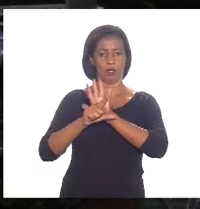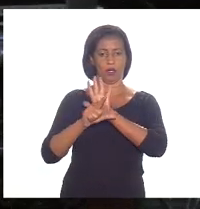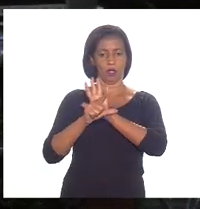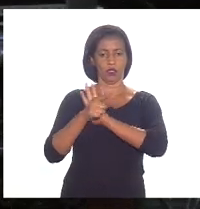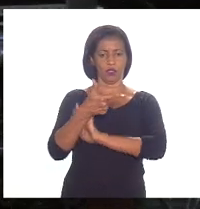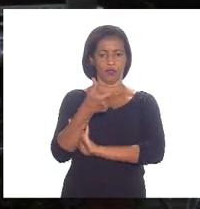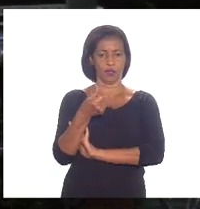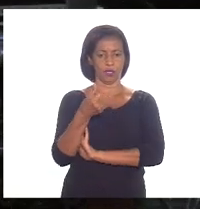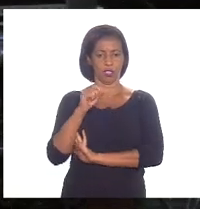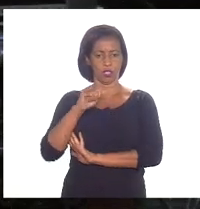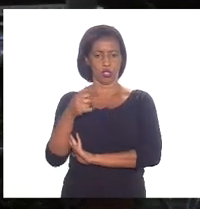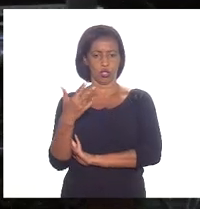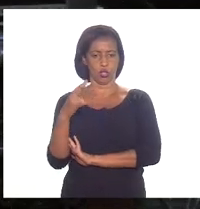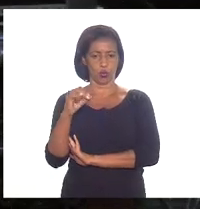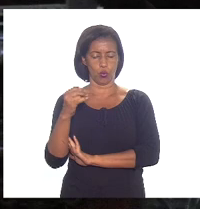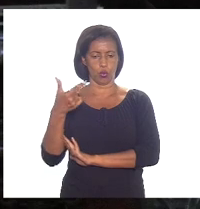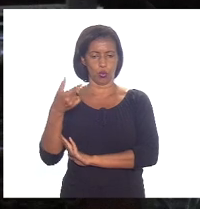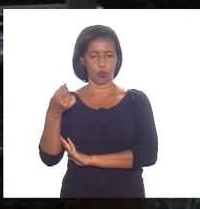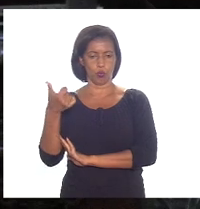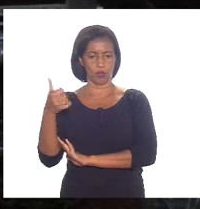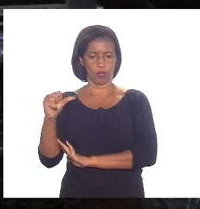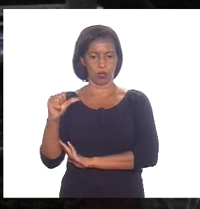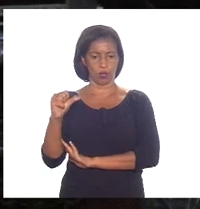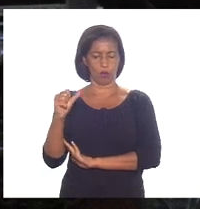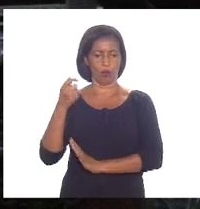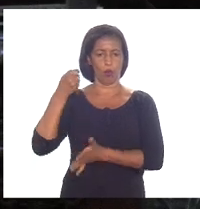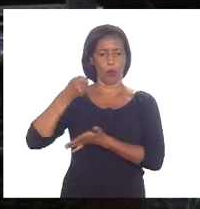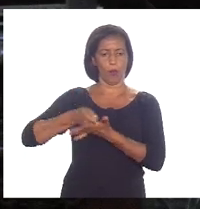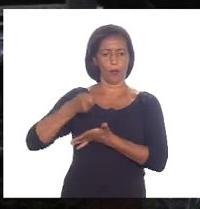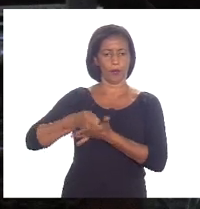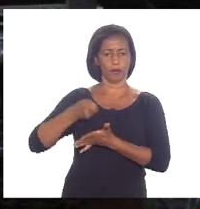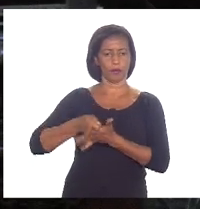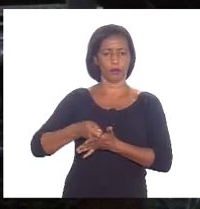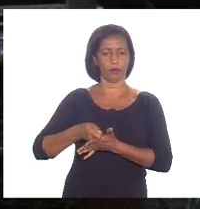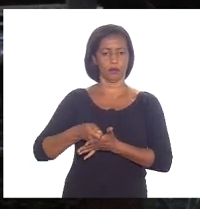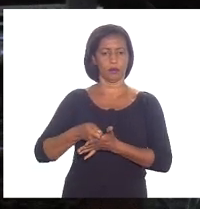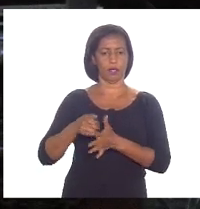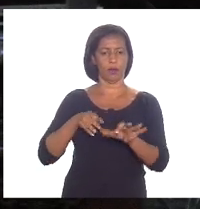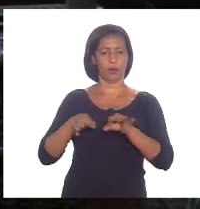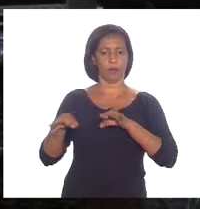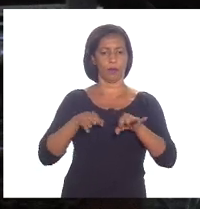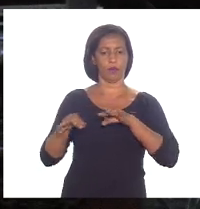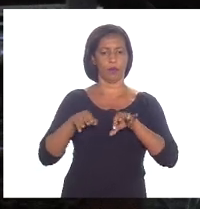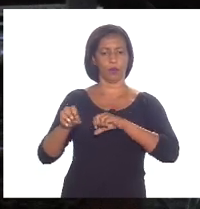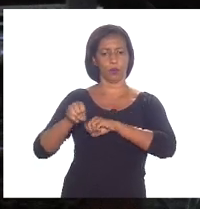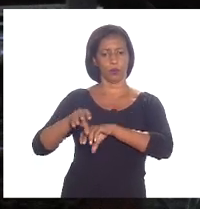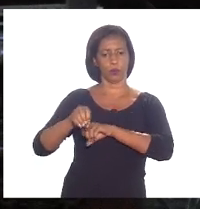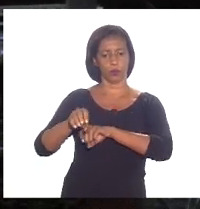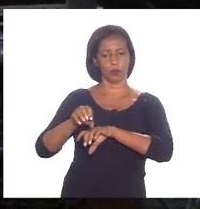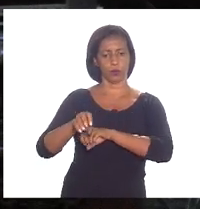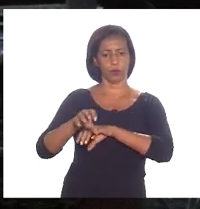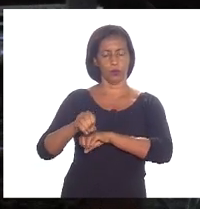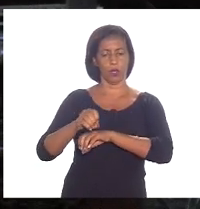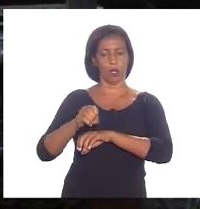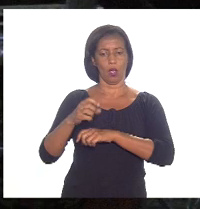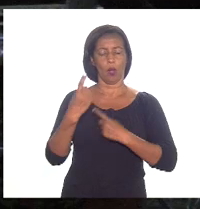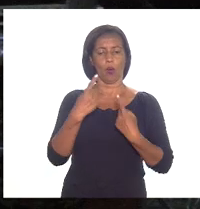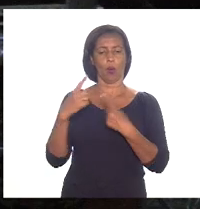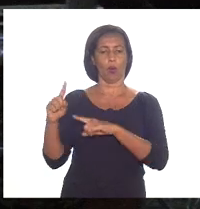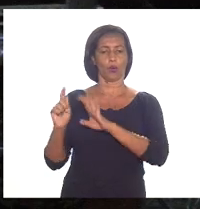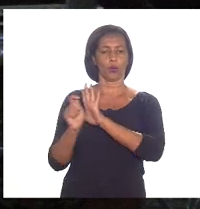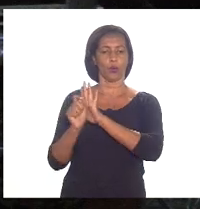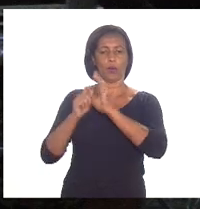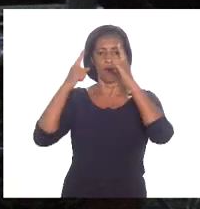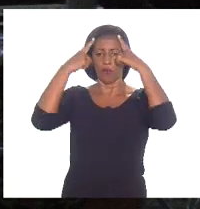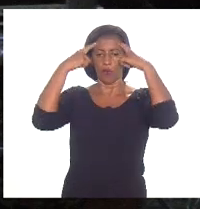26 de julho de 19, que dispõe sobre a obrigatoriedade do programa educacional permanente de resistência às drogas e às